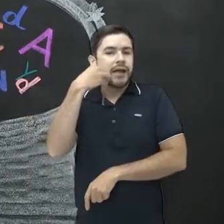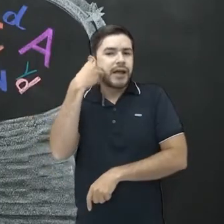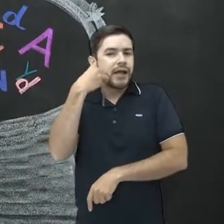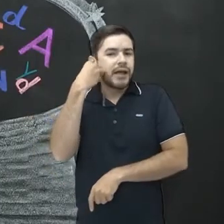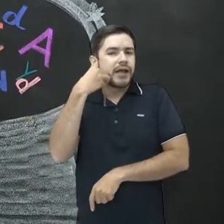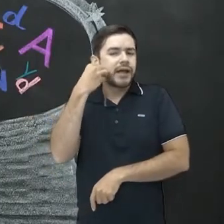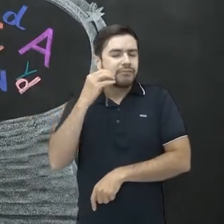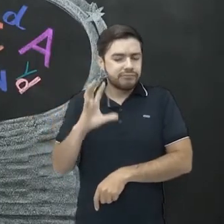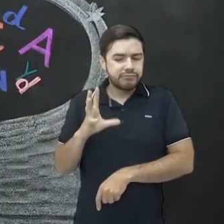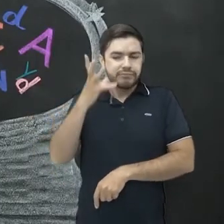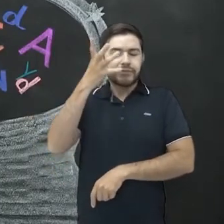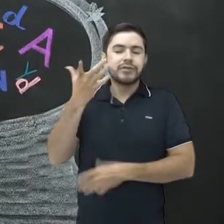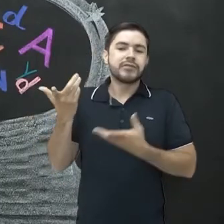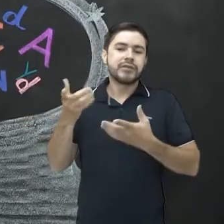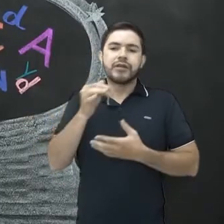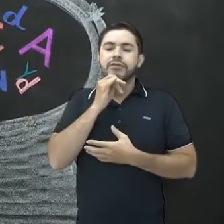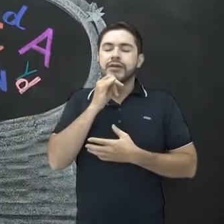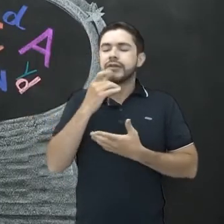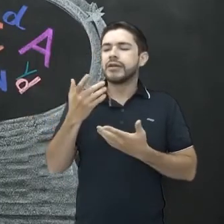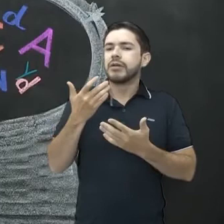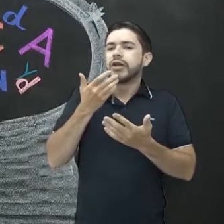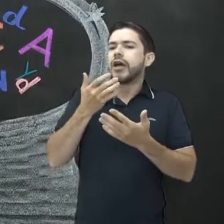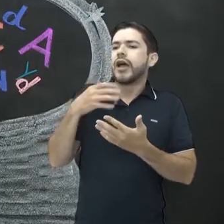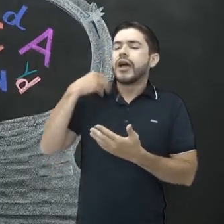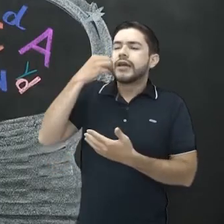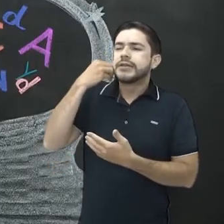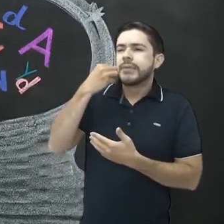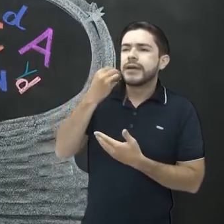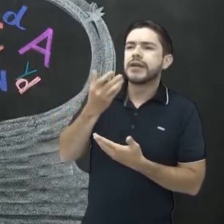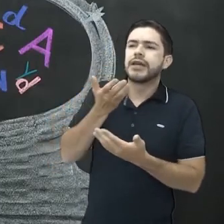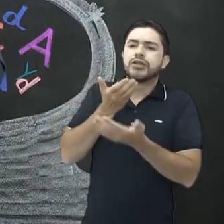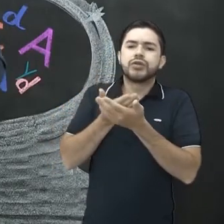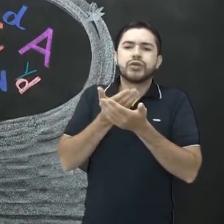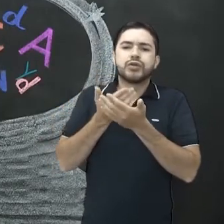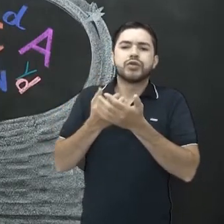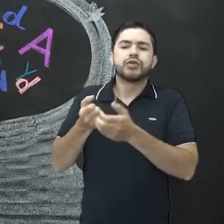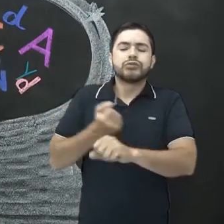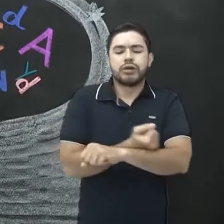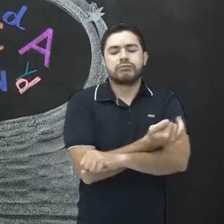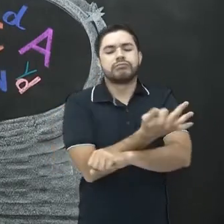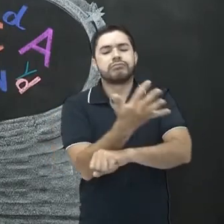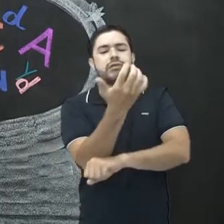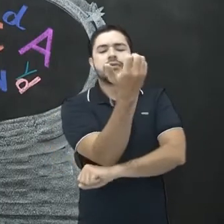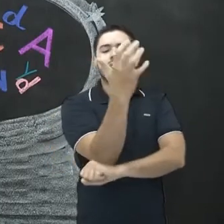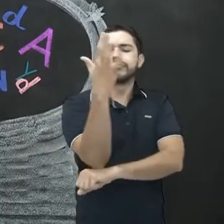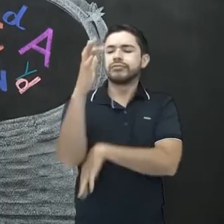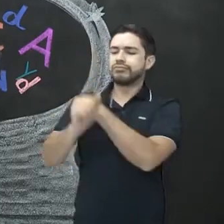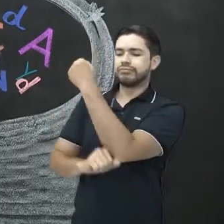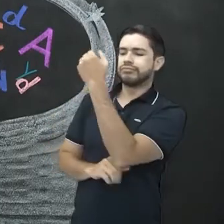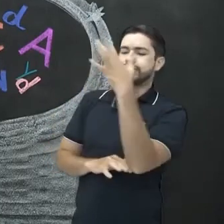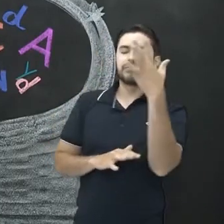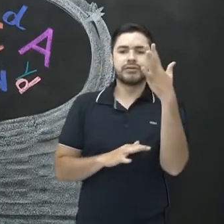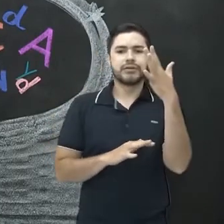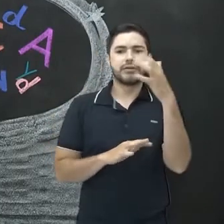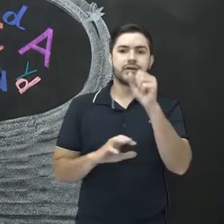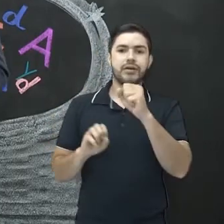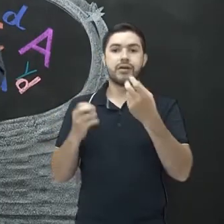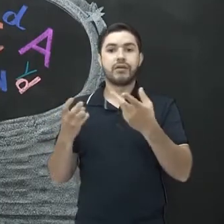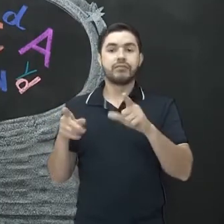ao lado de seus amigos em uma aula de campo, você precisa descrever isso em detalhes, então você utiliza elementos descritivos